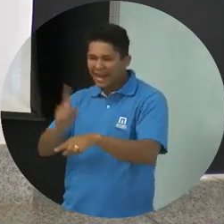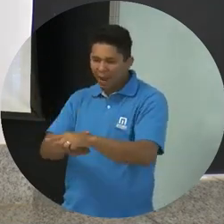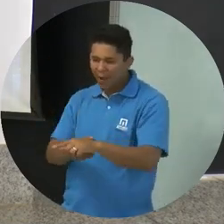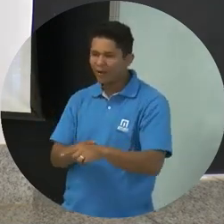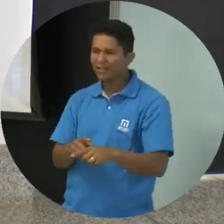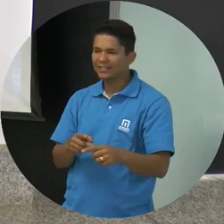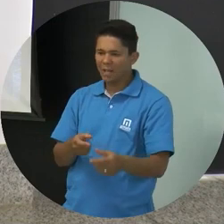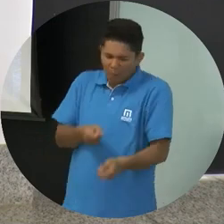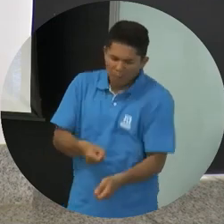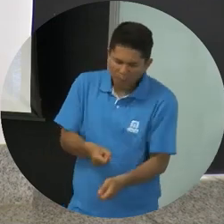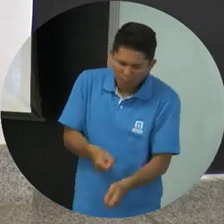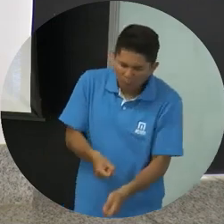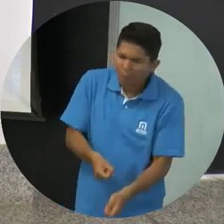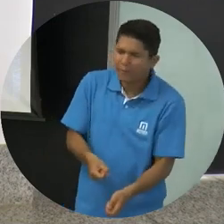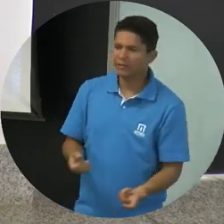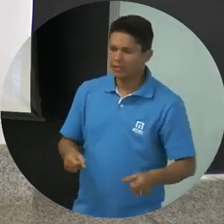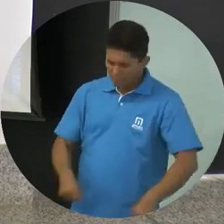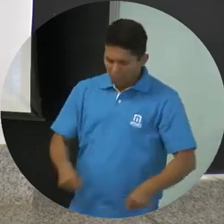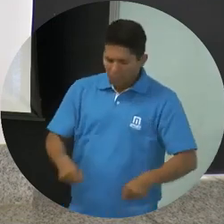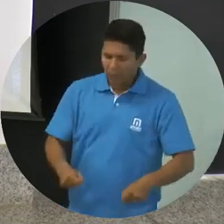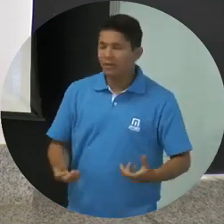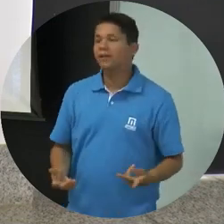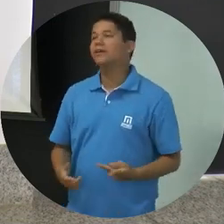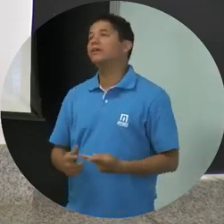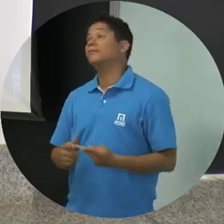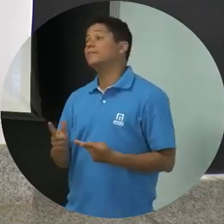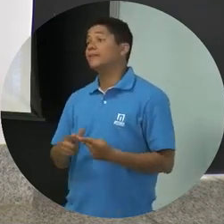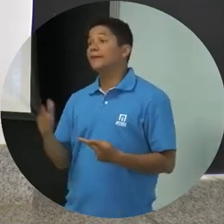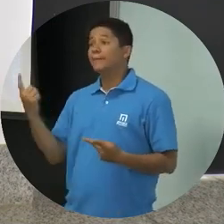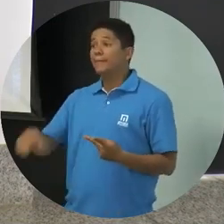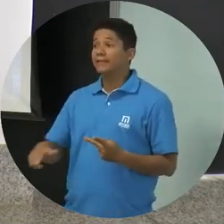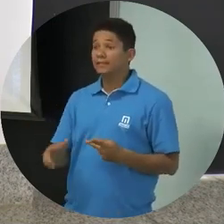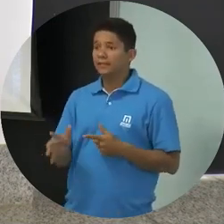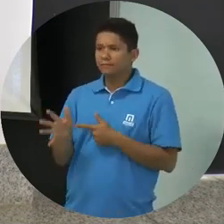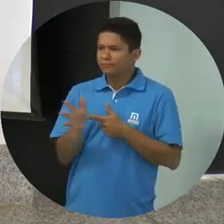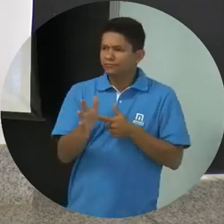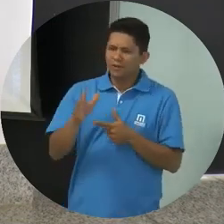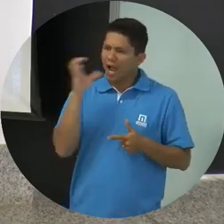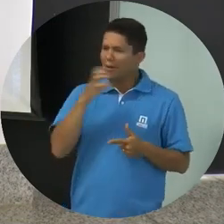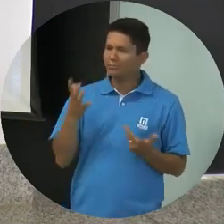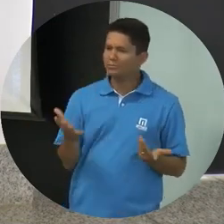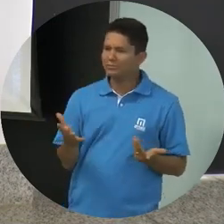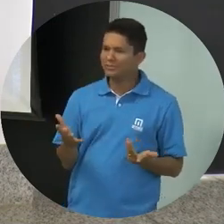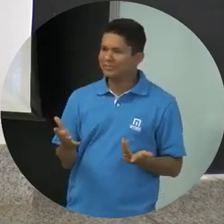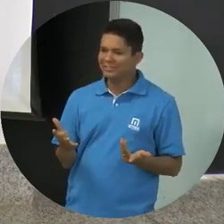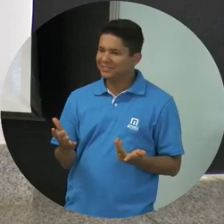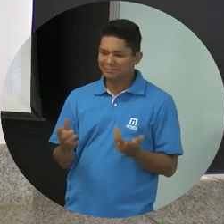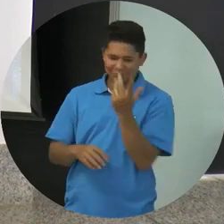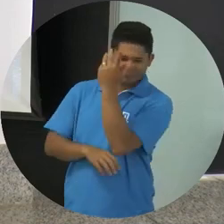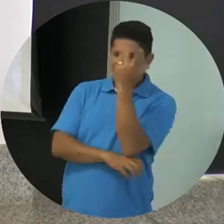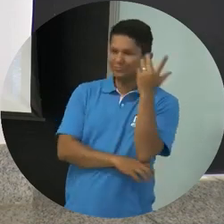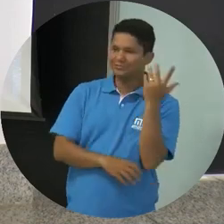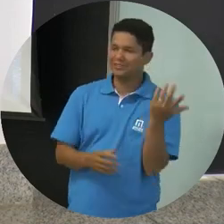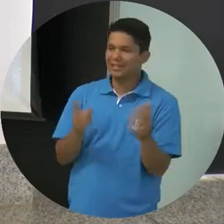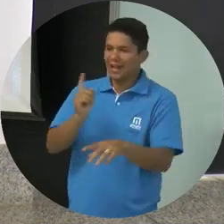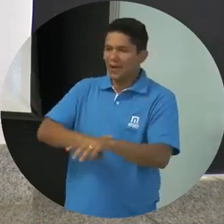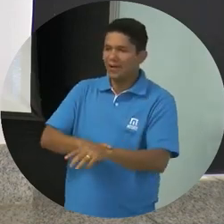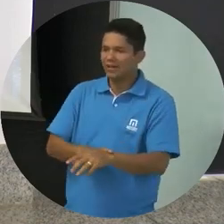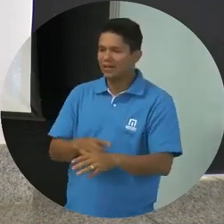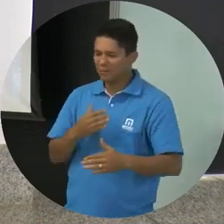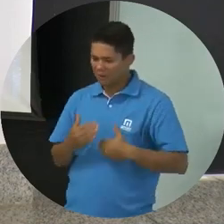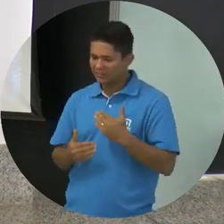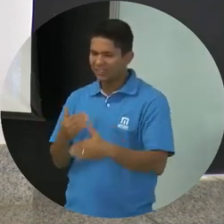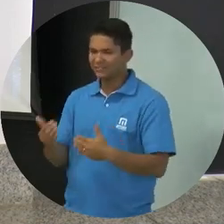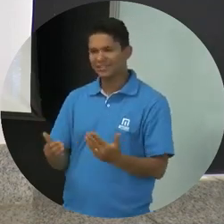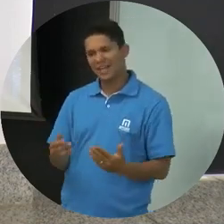aplicação de martelete de impacto, a forma como ele já recuperou todo o viaduto, ficou faltando só os pilares. E o processo que ele tem que